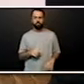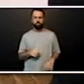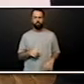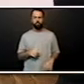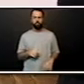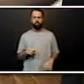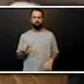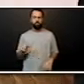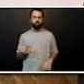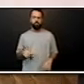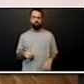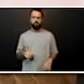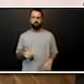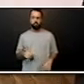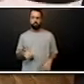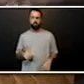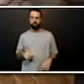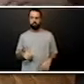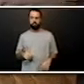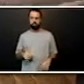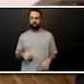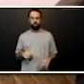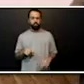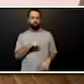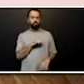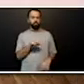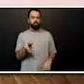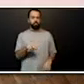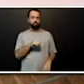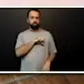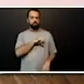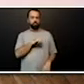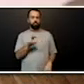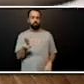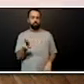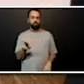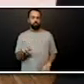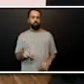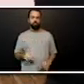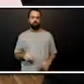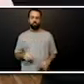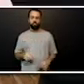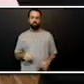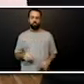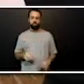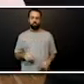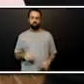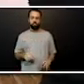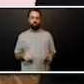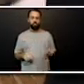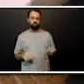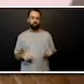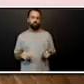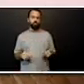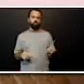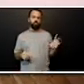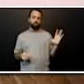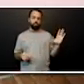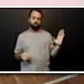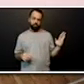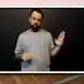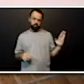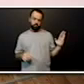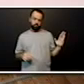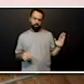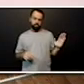ou pelo mesmo numeral, só que os sinais